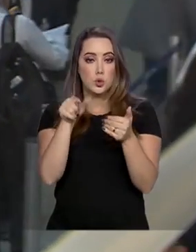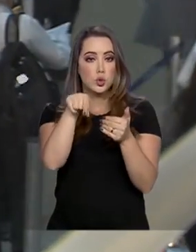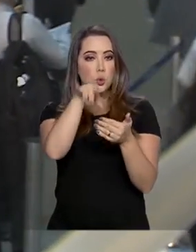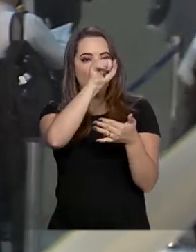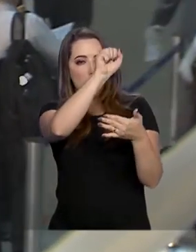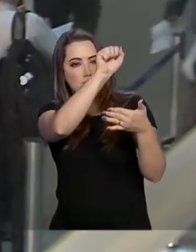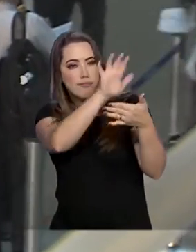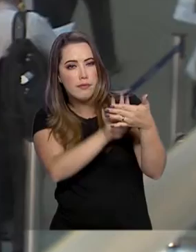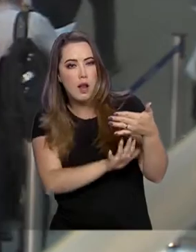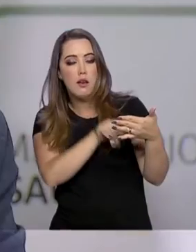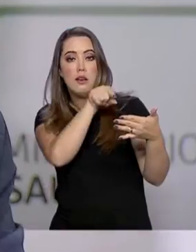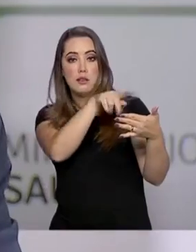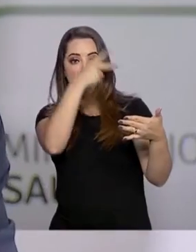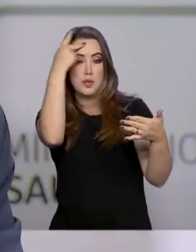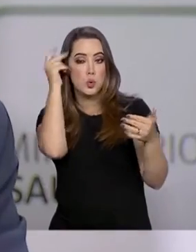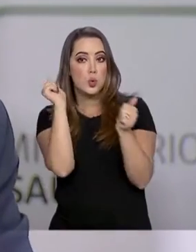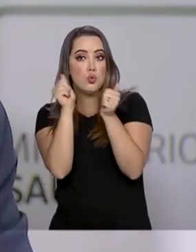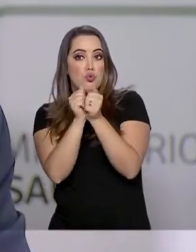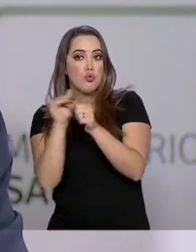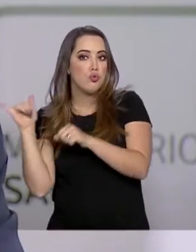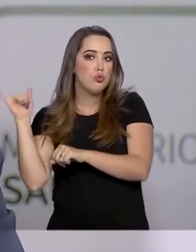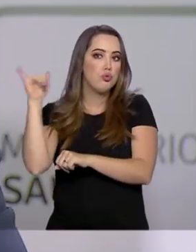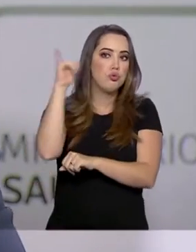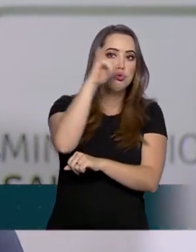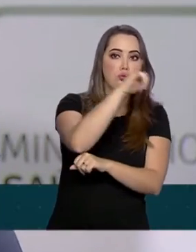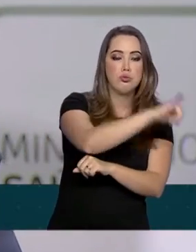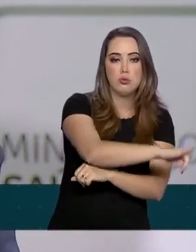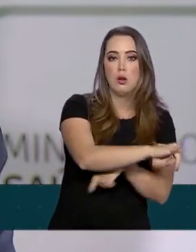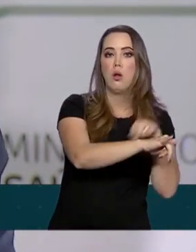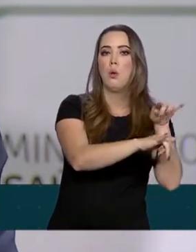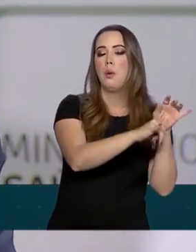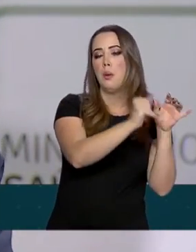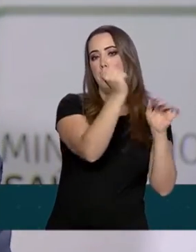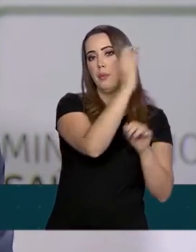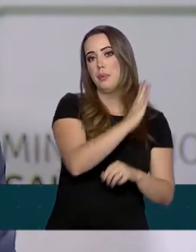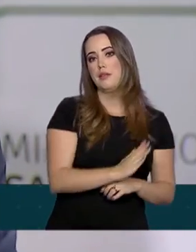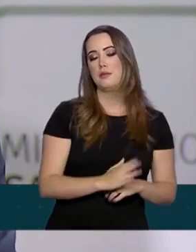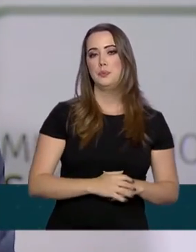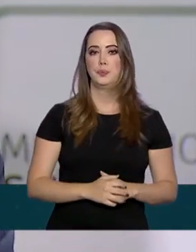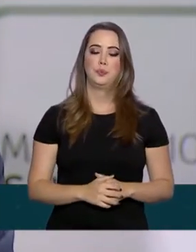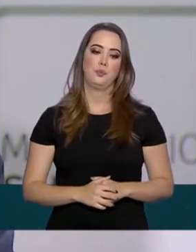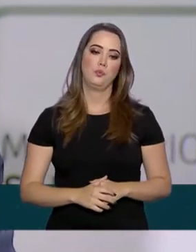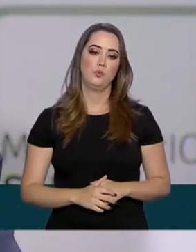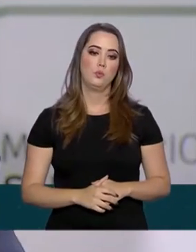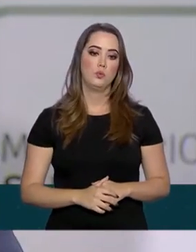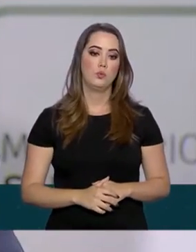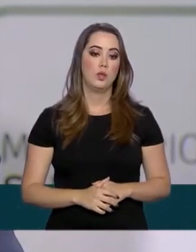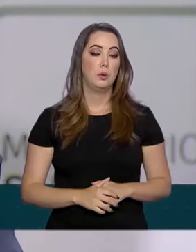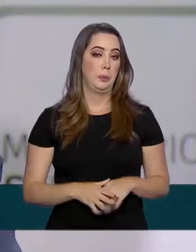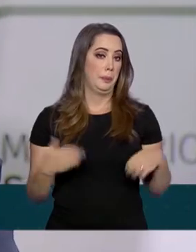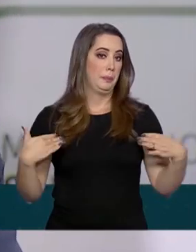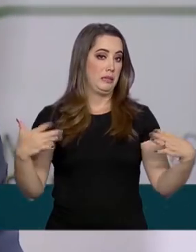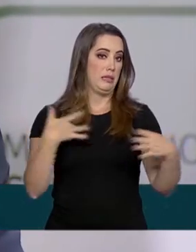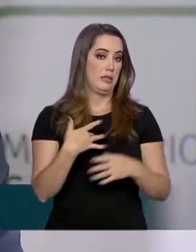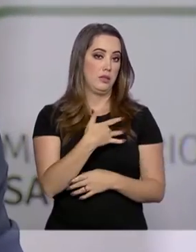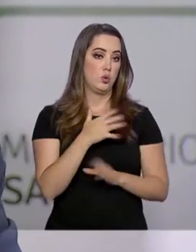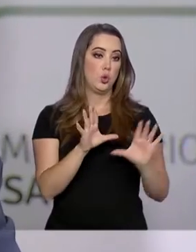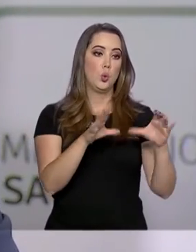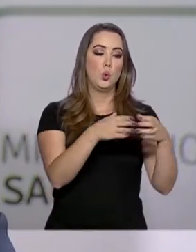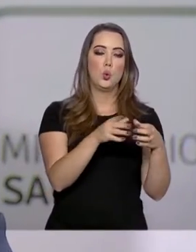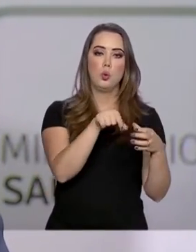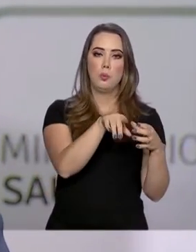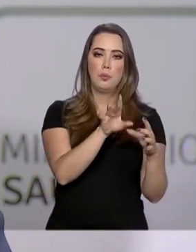o Brasil no mesmo voo. O Ministério da Saúde tem um comitê de operação de emergências. Estamos discutindo com